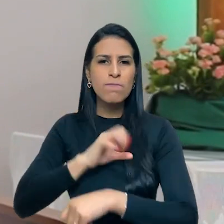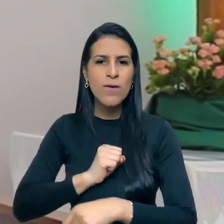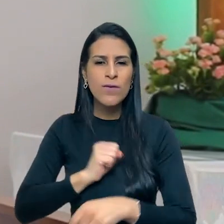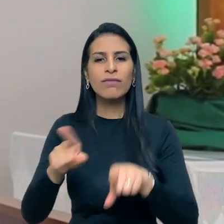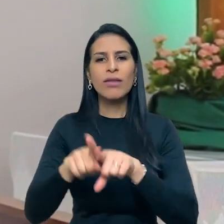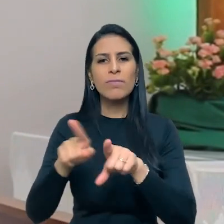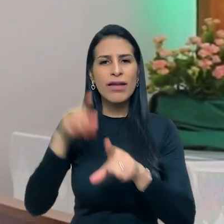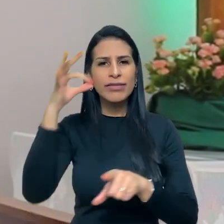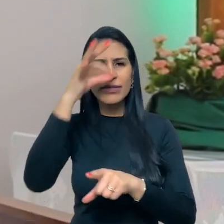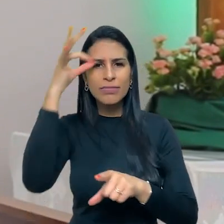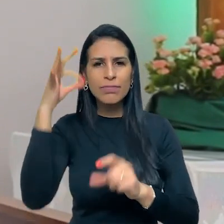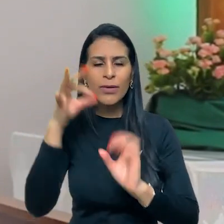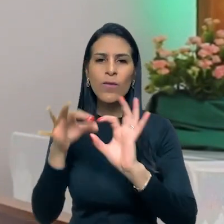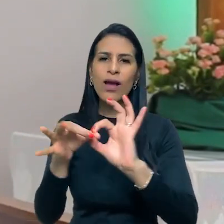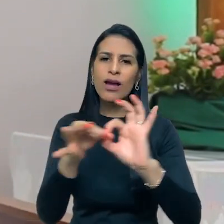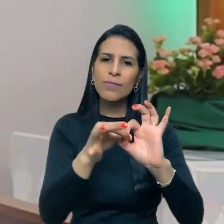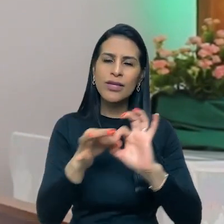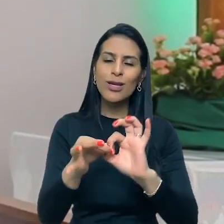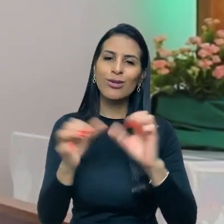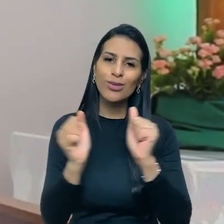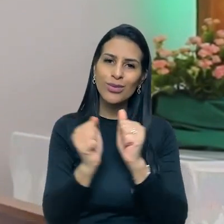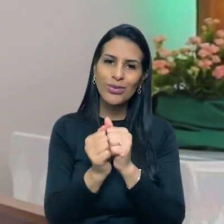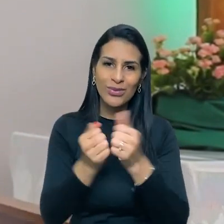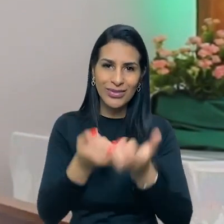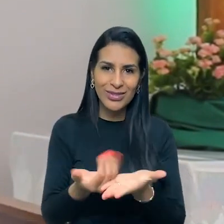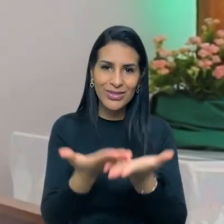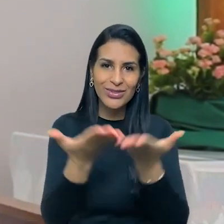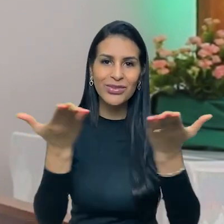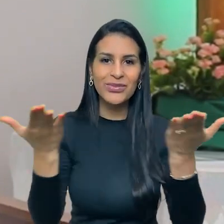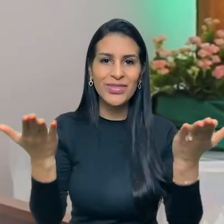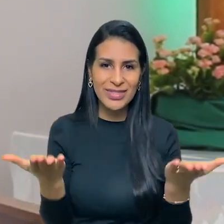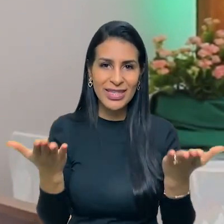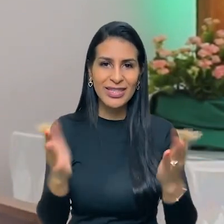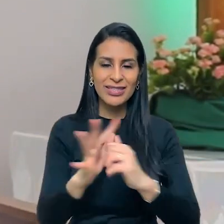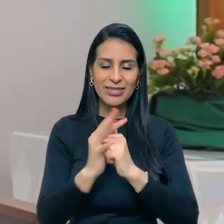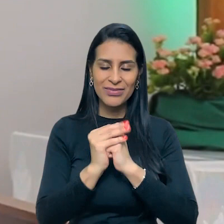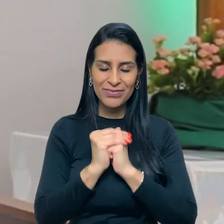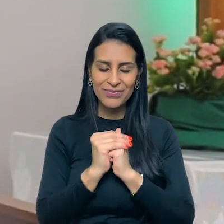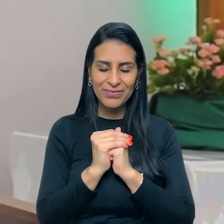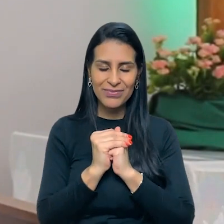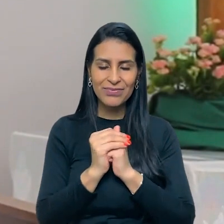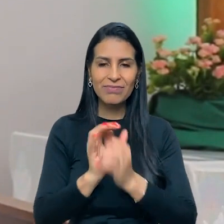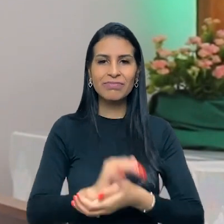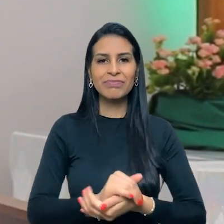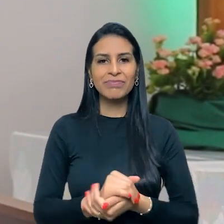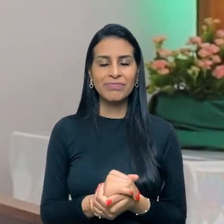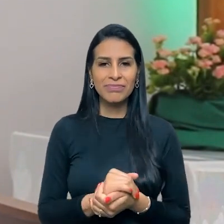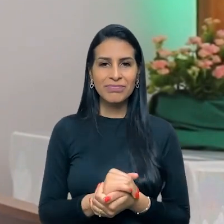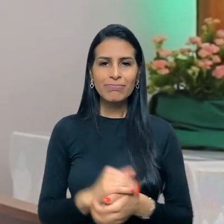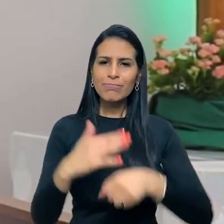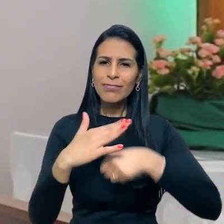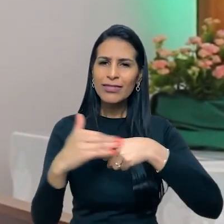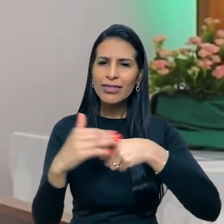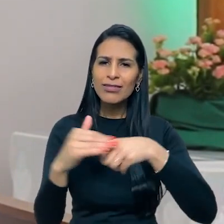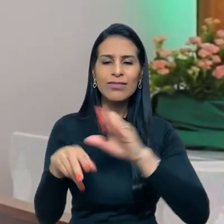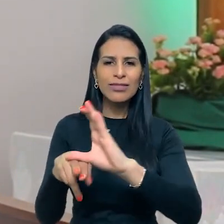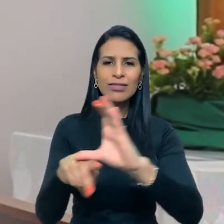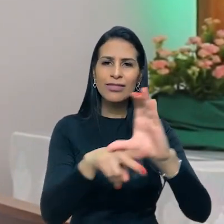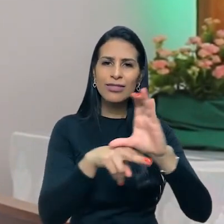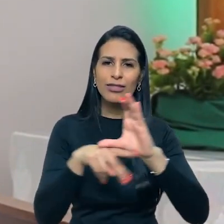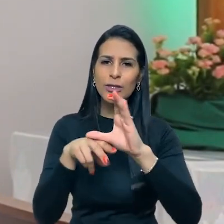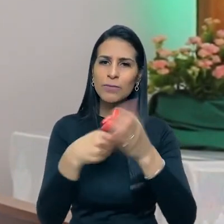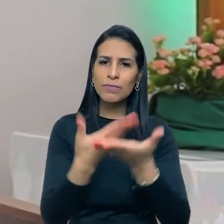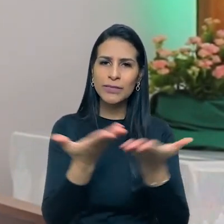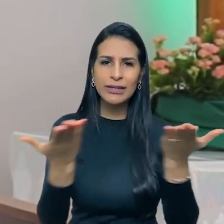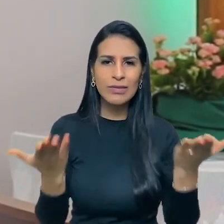de Deus e a comunhão do Espírito Santo seja com todos e com todas. Amém. Prezados